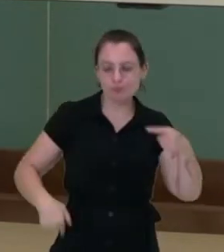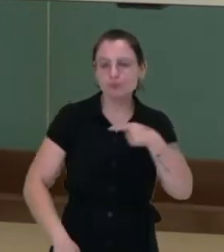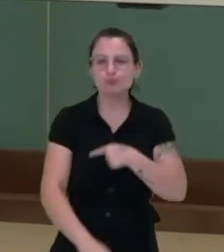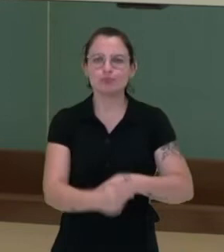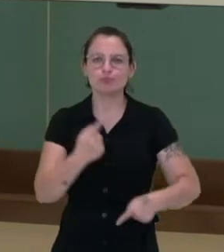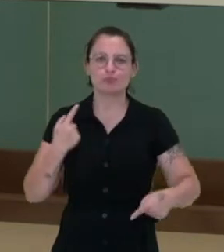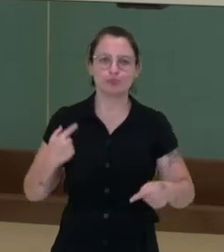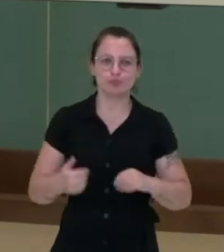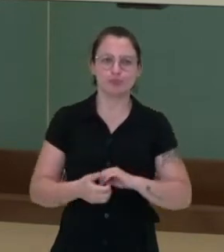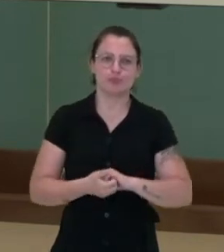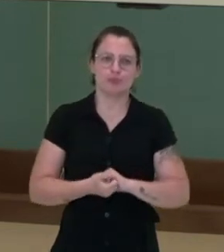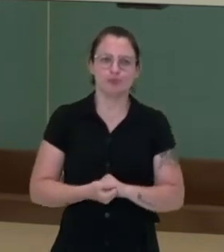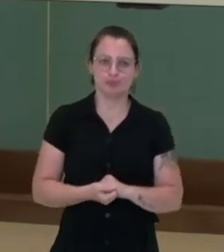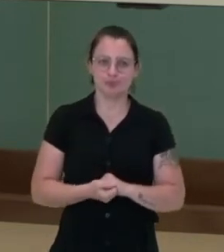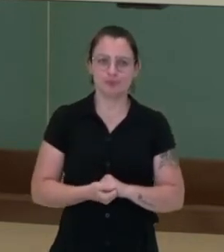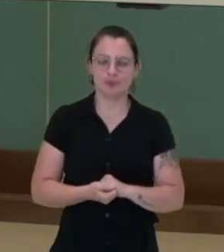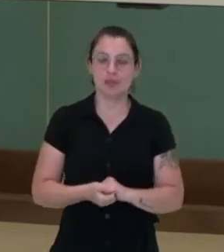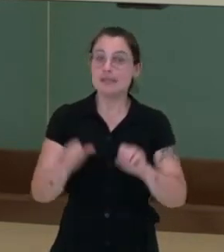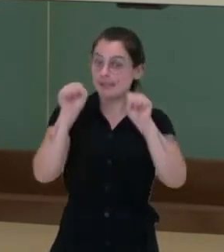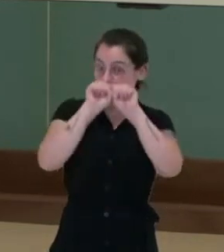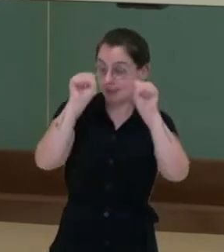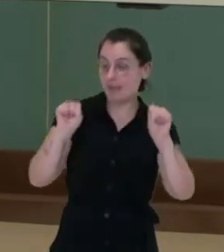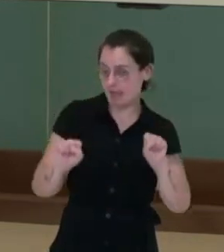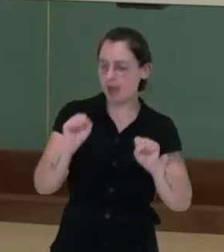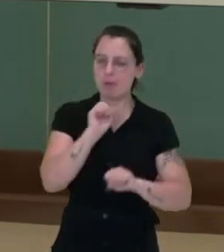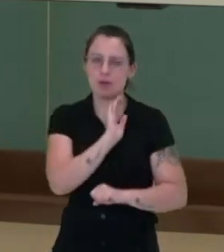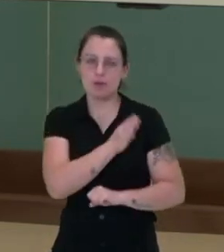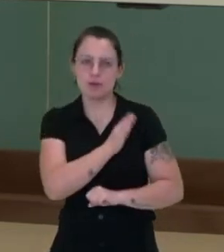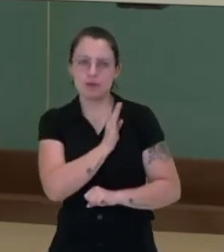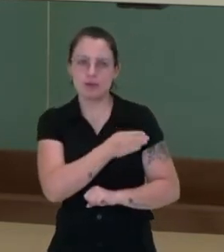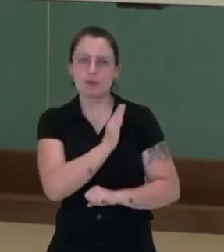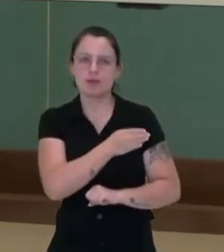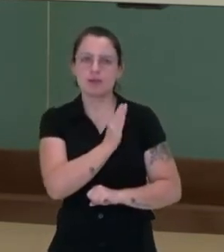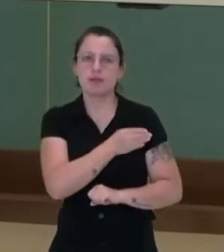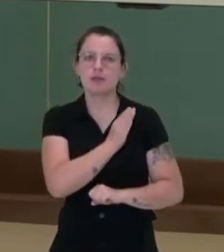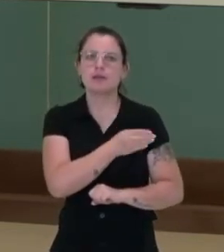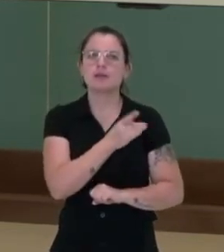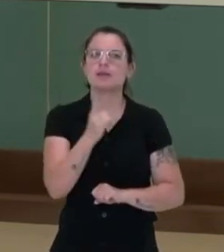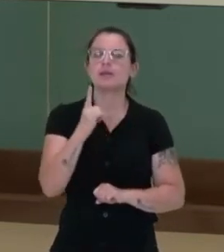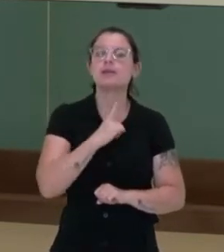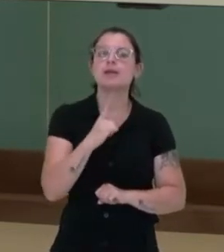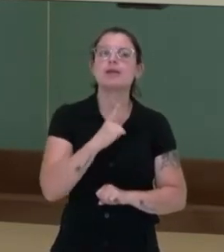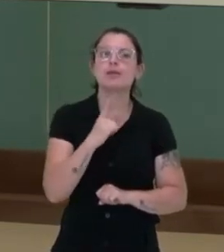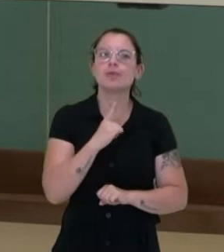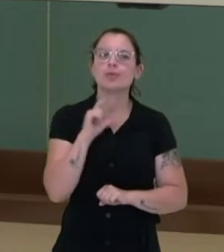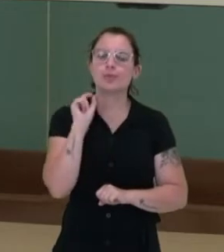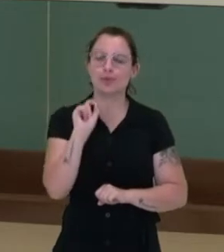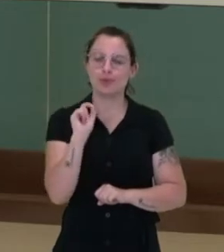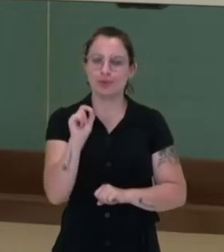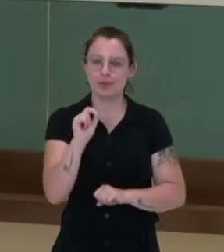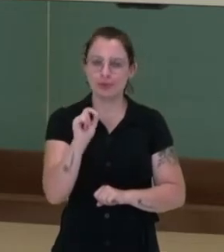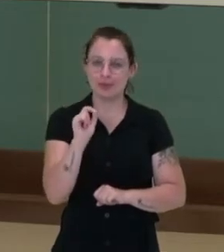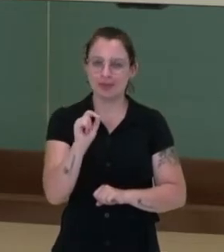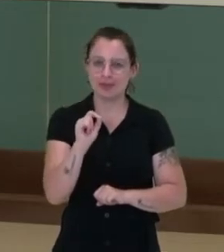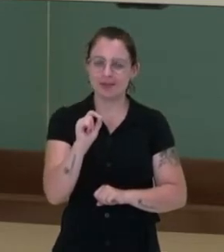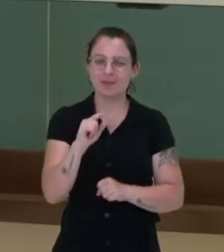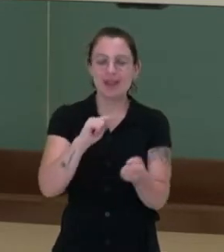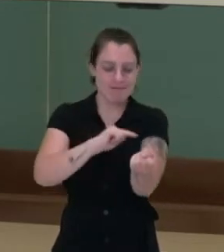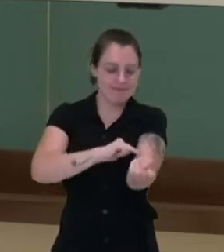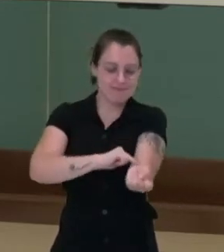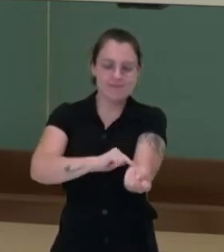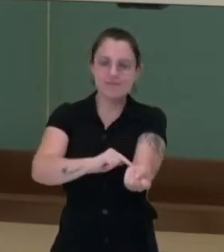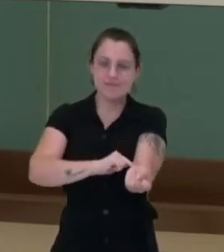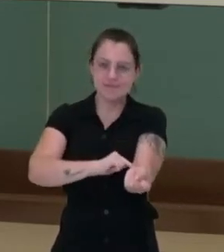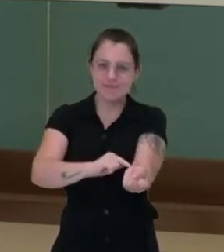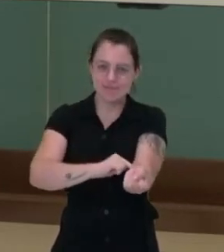de carbono. O sistema cardiovascular, então, é formado por algumas partes. Pelos vasos sanguíneos,